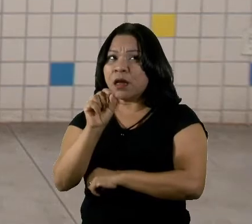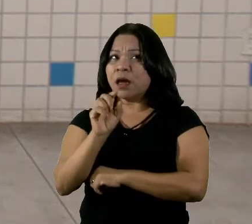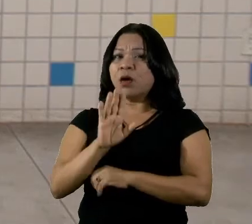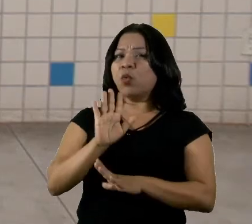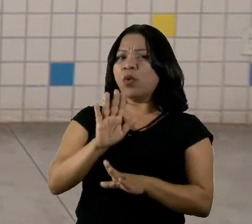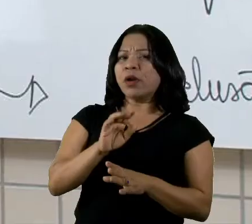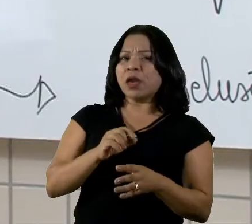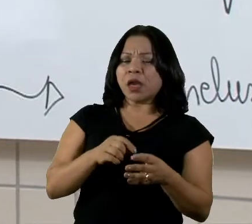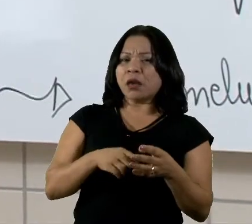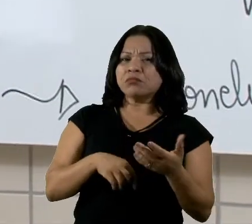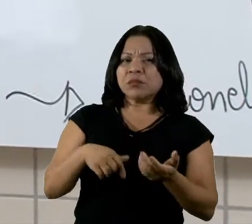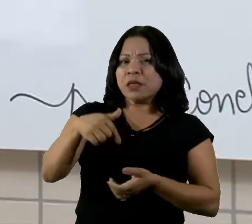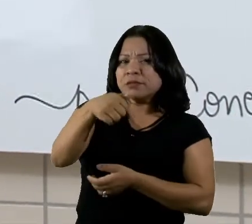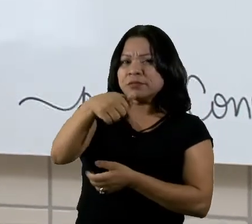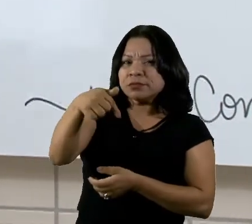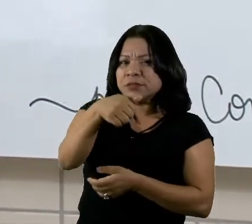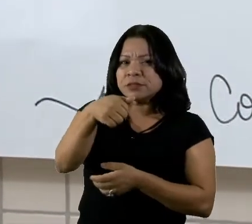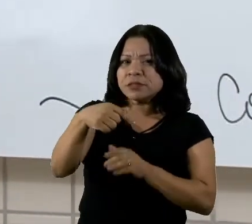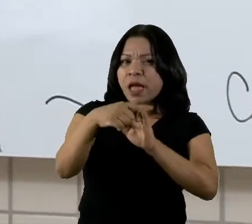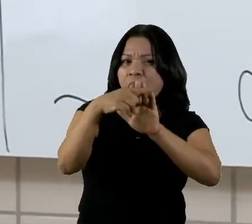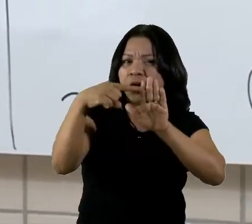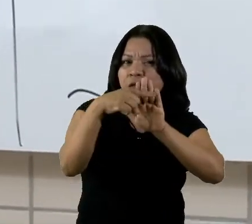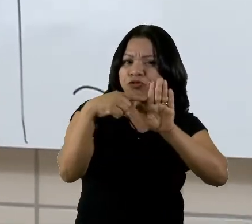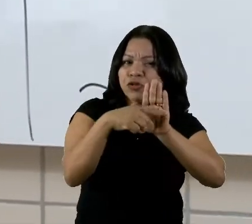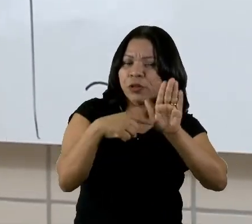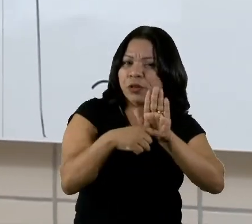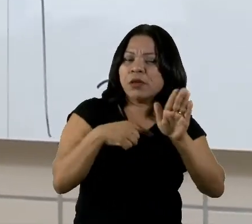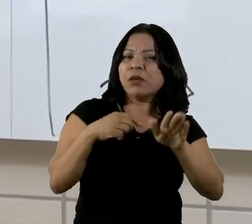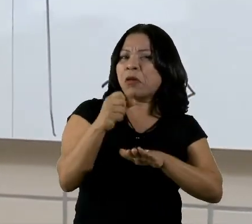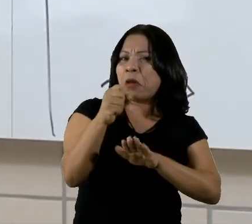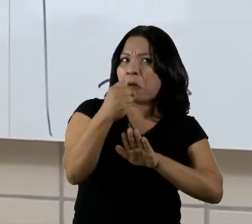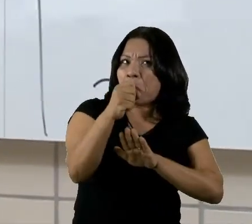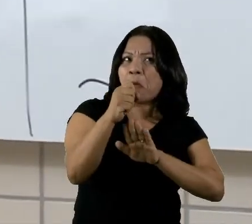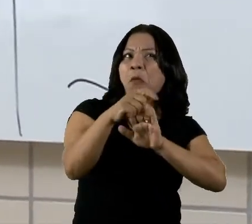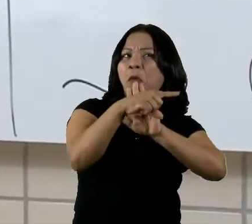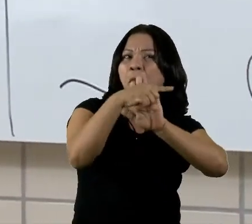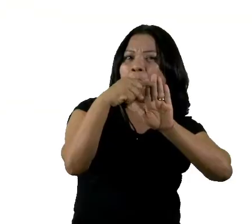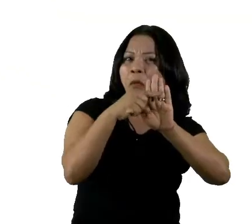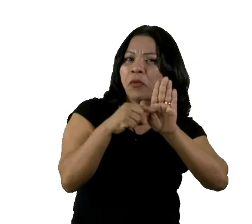8 linhas, por aí, para ele ficar bem completo.